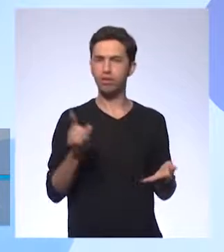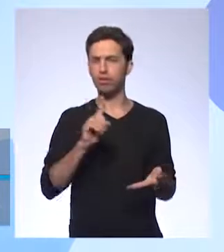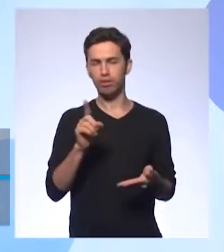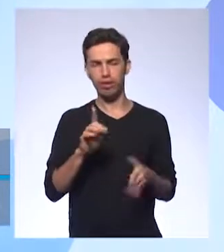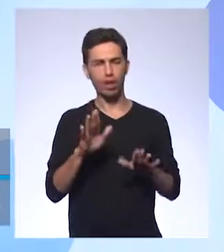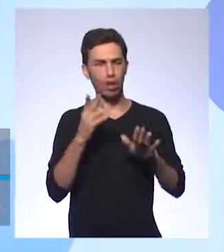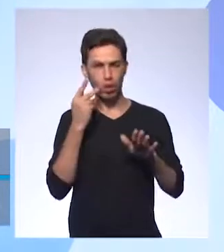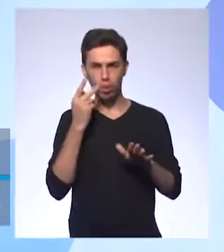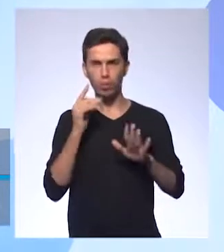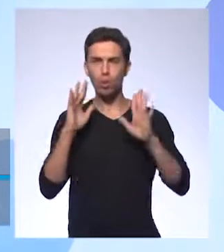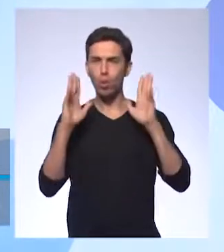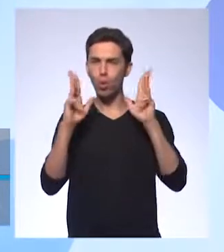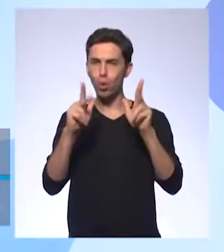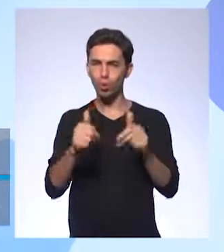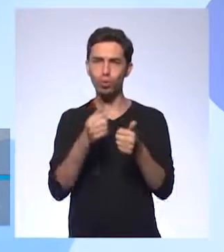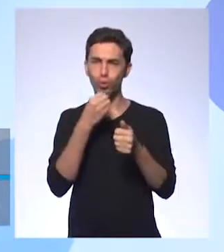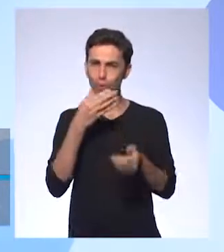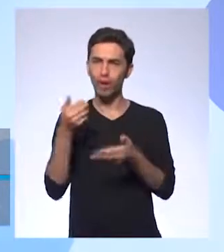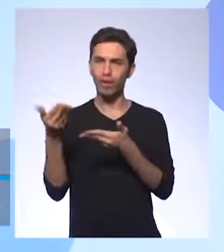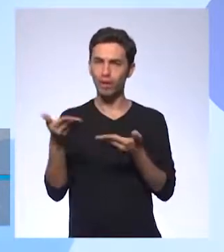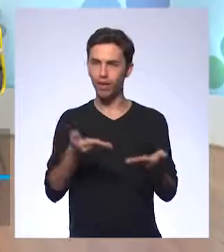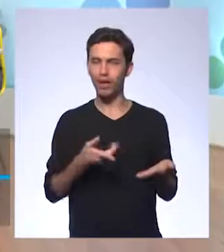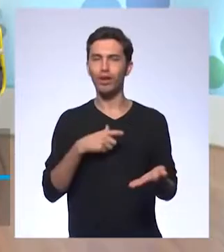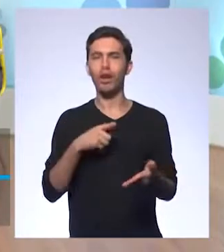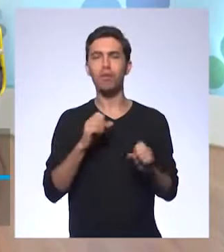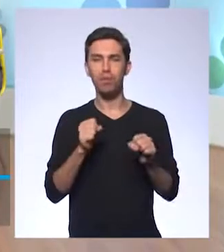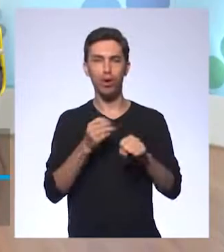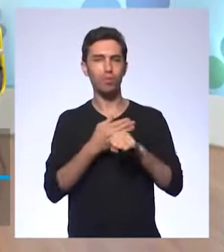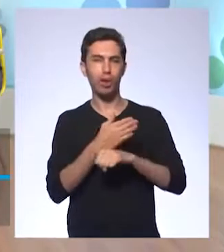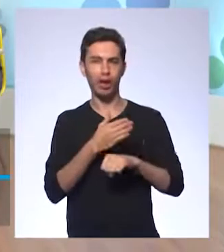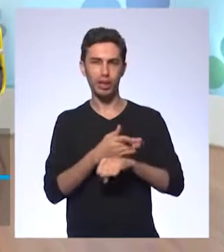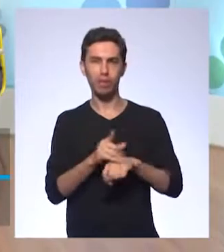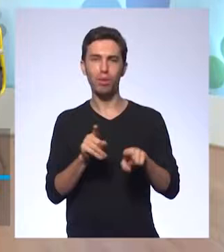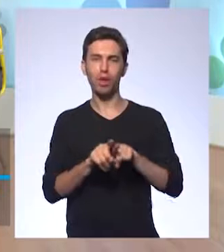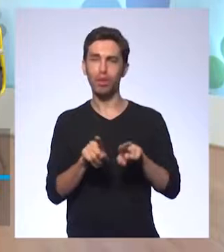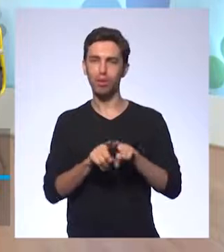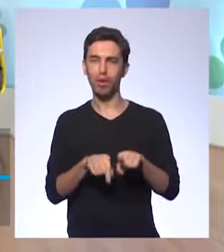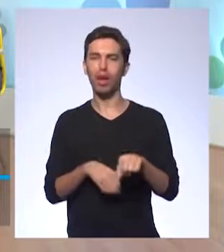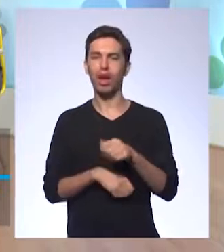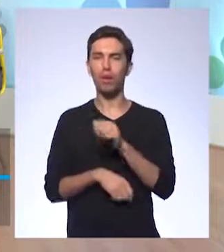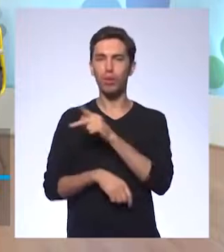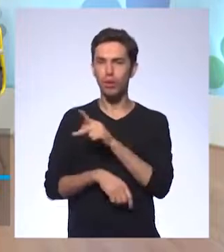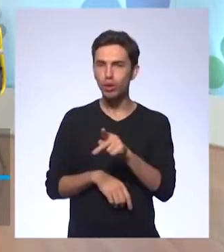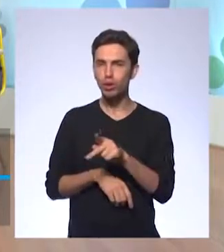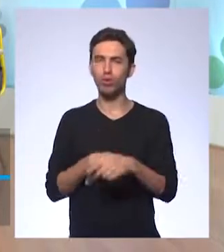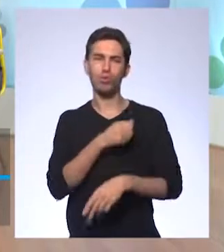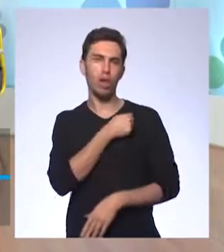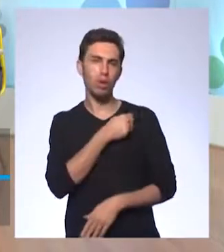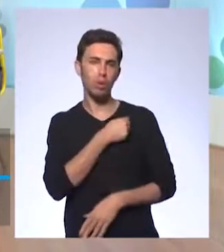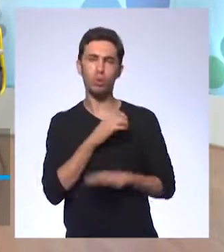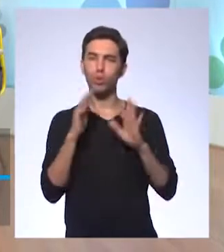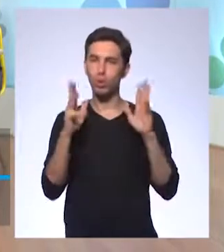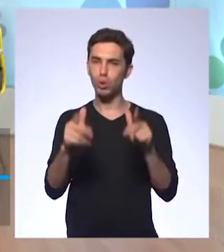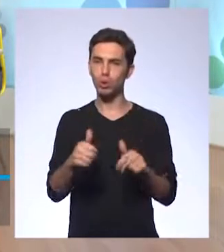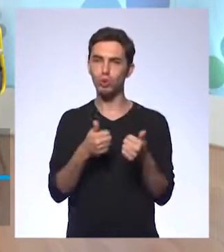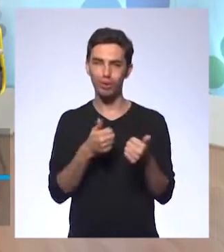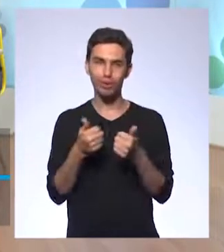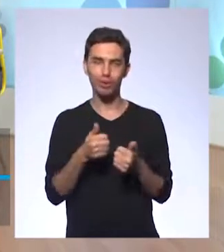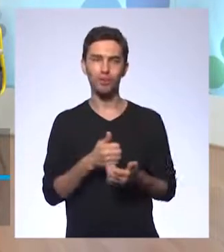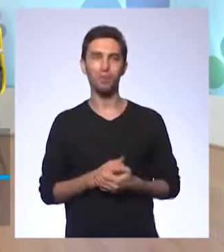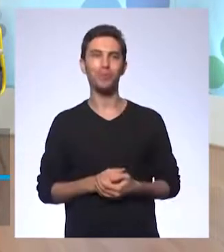que aqui o espaço é aberto, né, professor Edjoel, Sim. para a participação dos alunos e dos professores. Isso Uma aí. boa aula aí para todos. Opa,